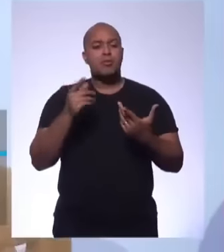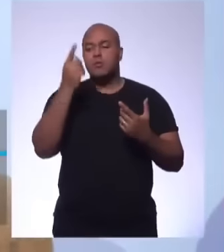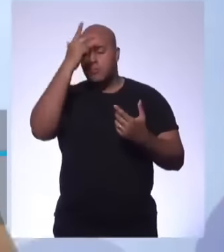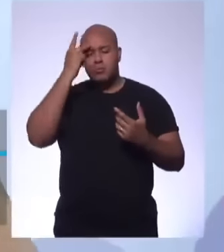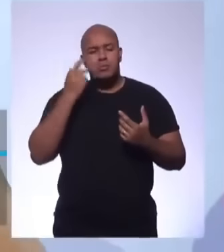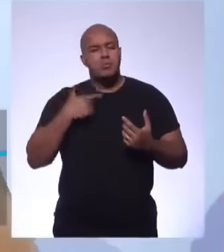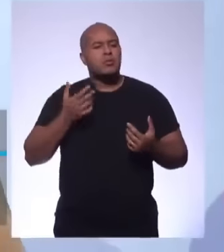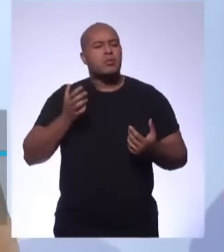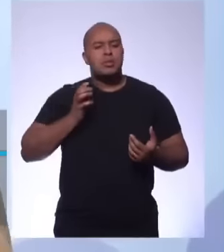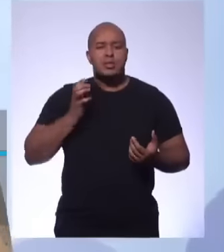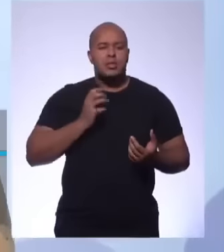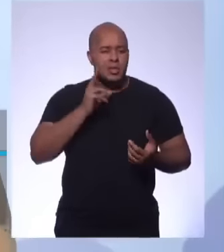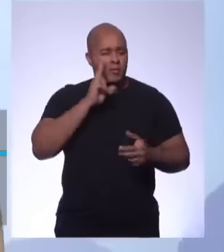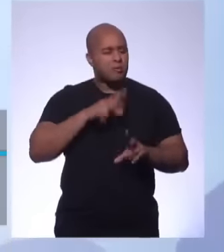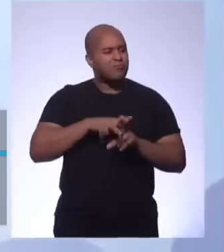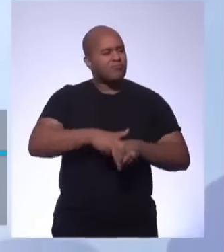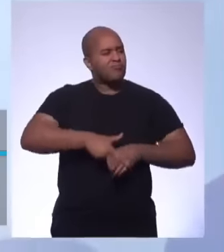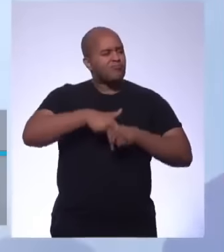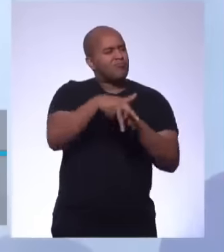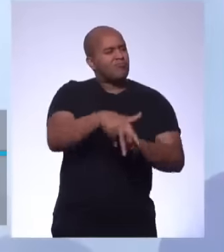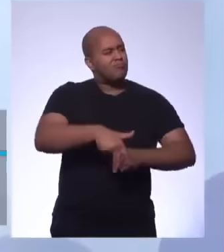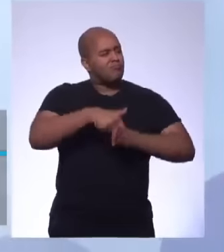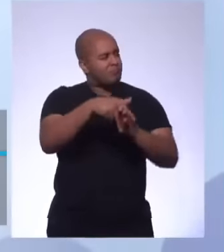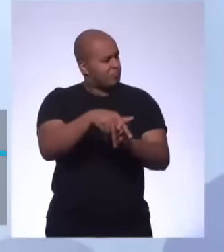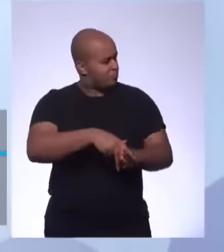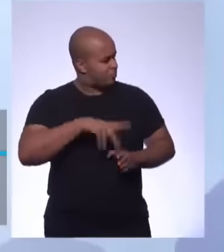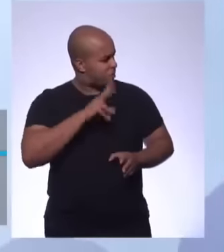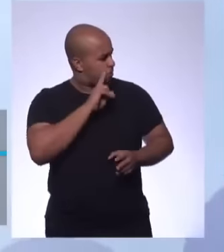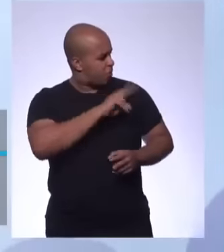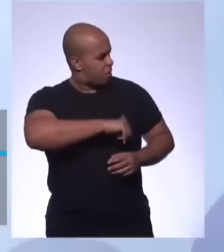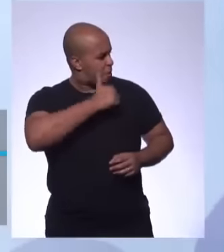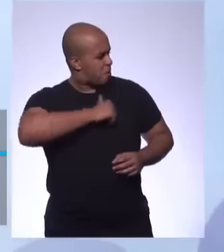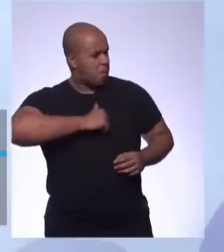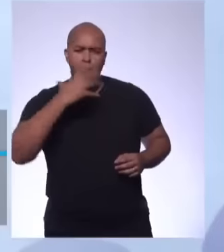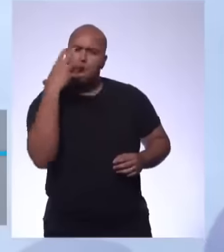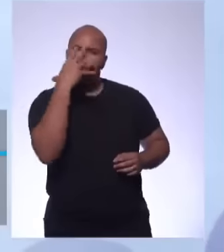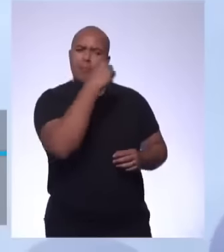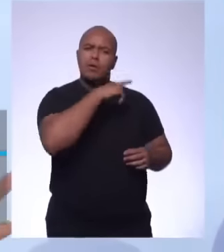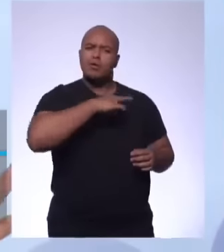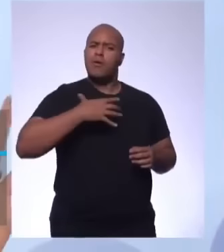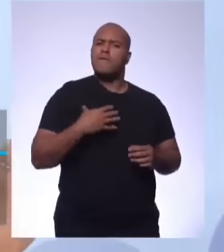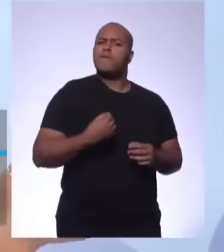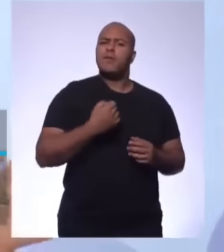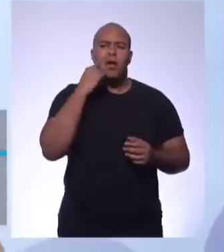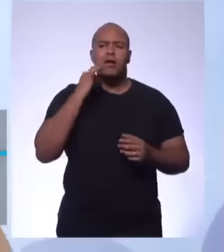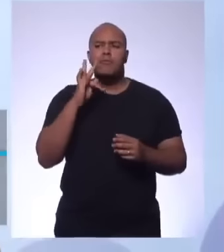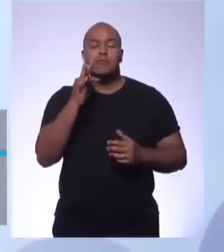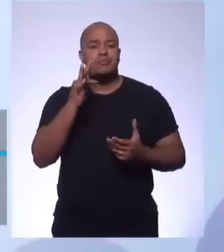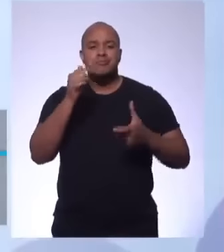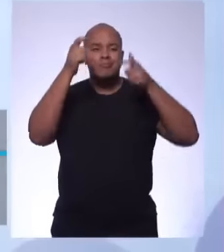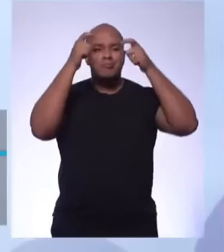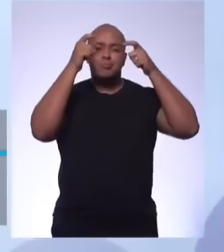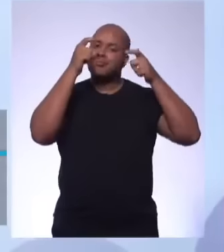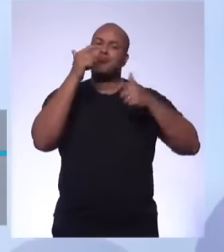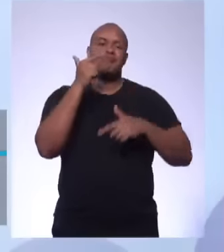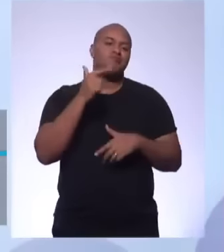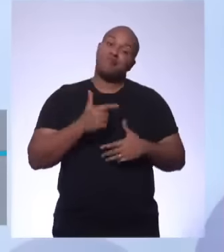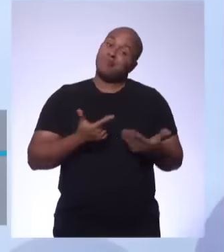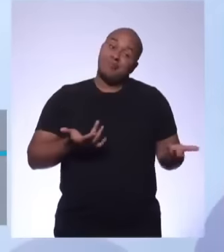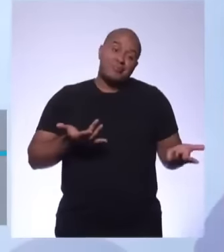nobre cavalheiro, ele vem no cavalo, ele se apaixona por uma camponesa, e essa camponesa, ela tem um filho, e ele vai ser príncipe. Não é bem assim,